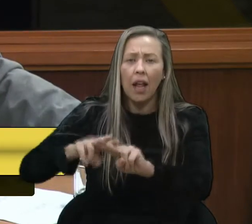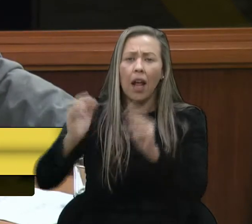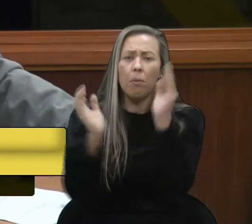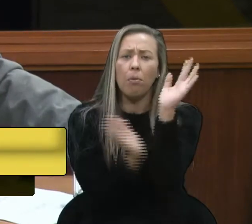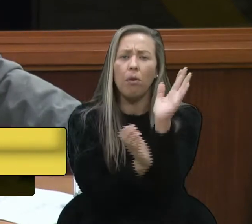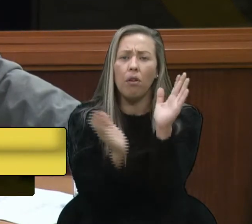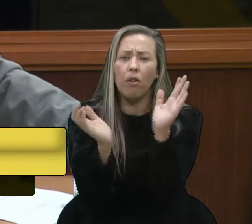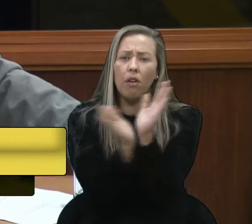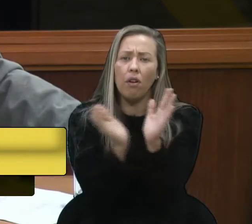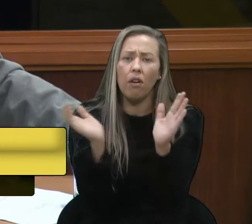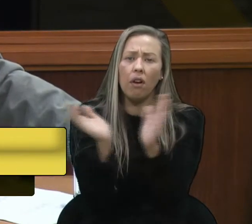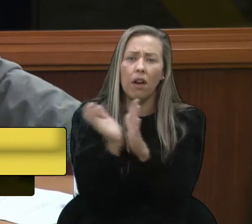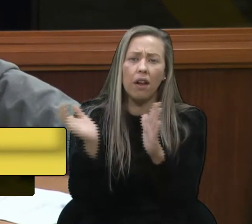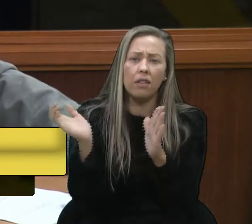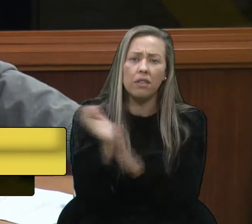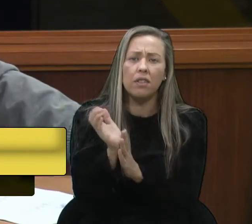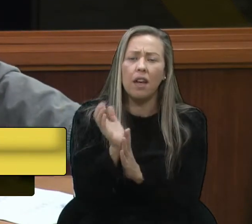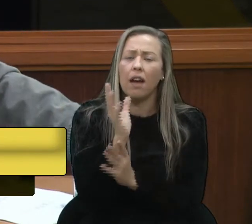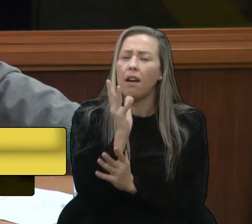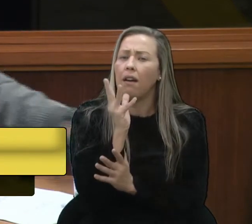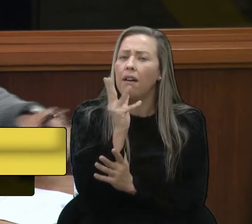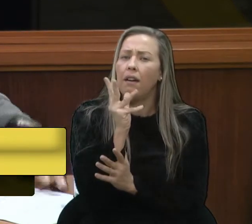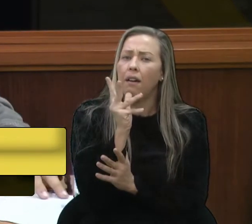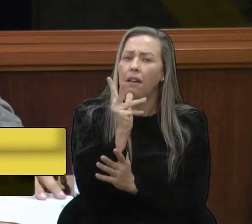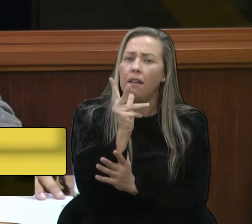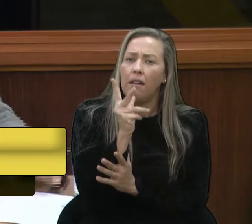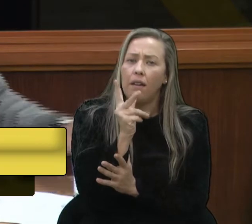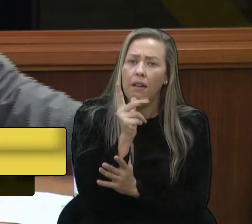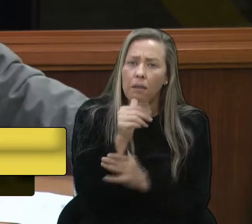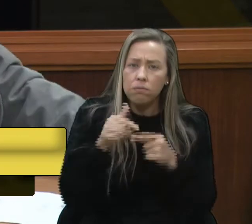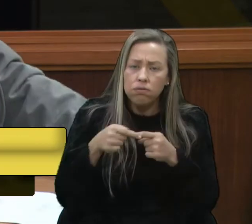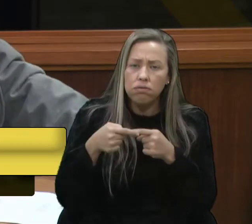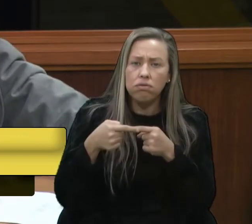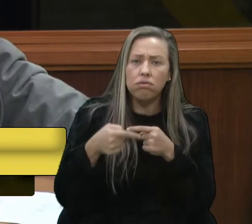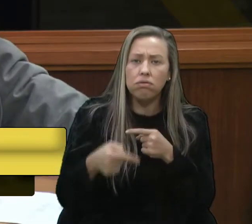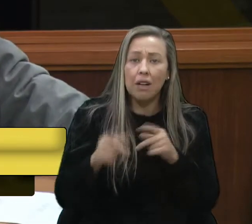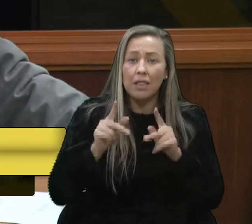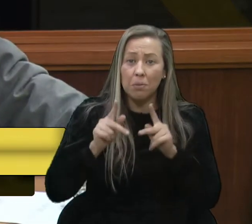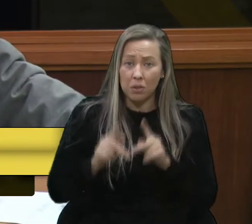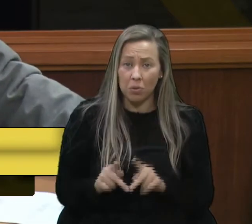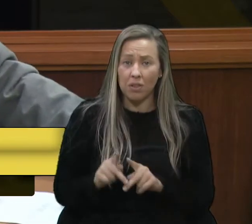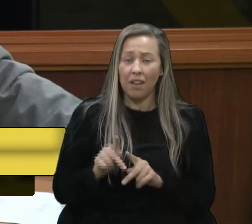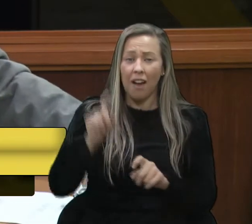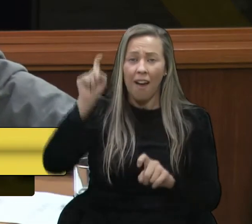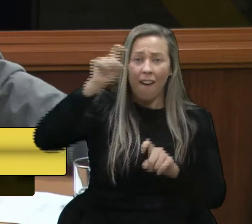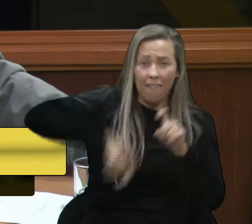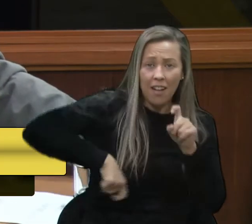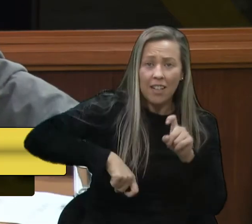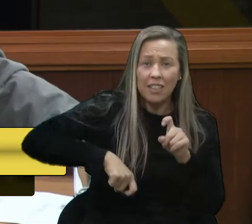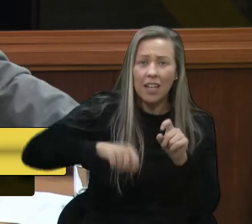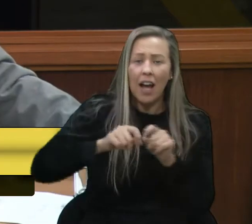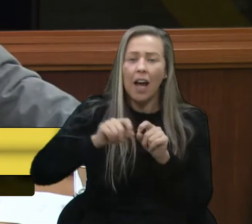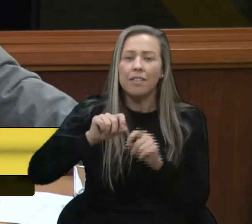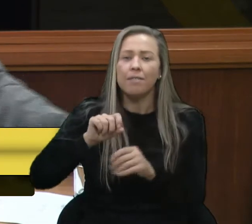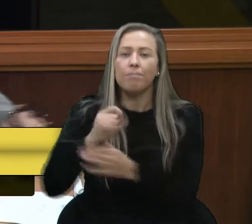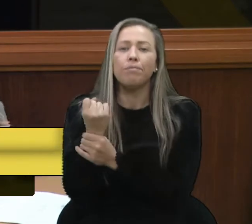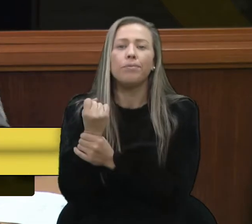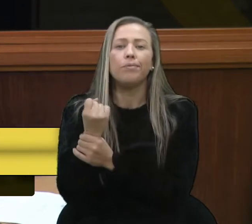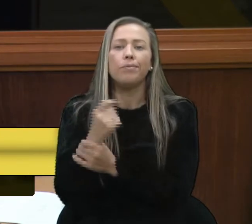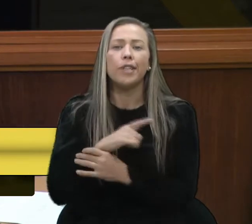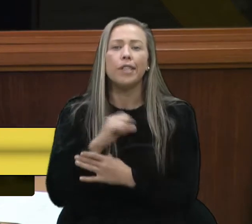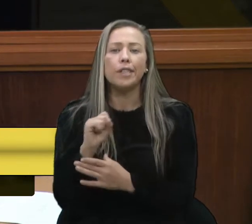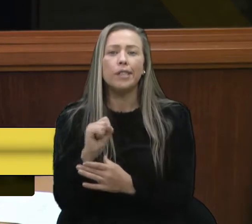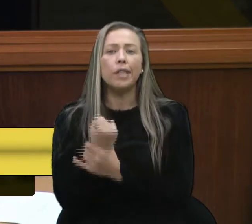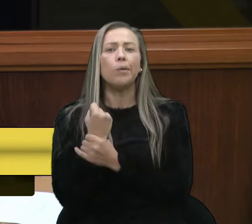burocrático, né? É muito lento, infelizmente, as pessoas cometem esses atos, na sua grande maioria ele é protegido.